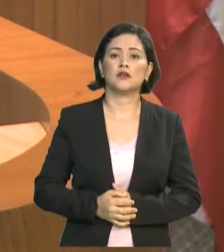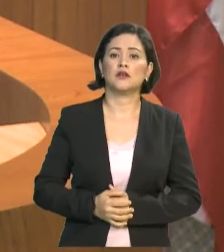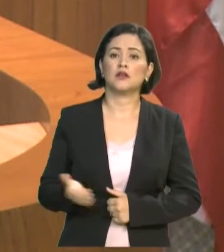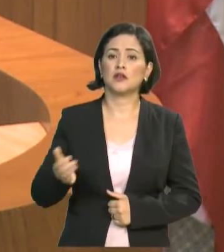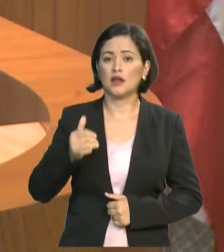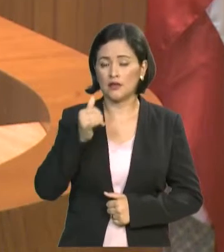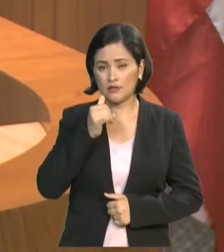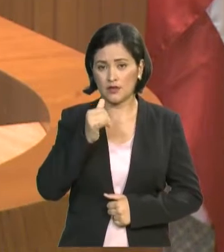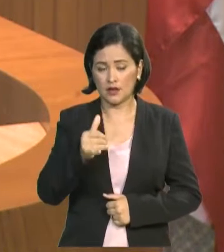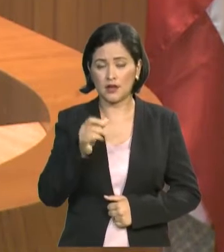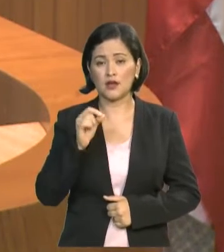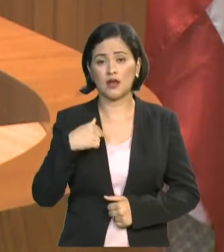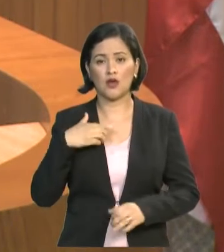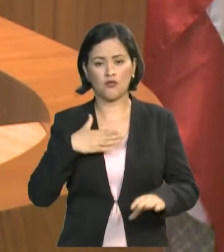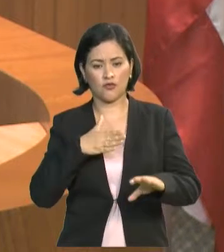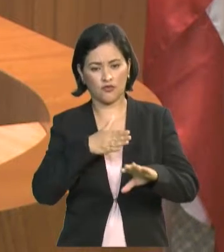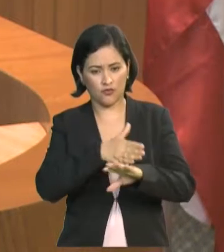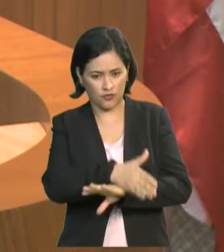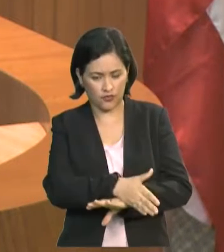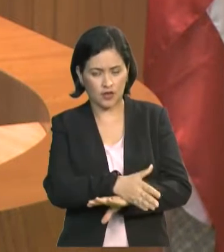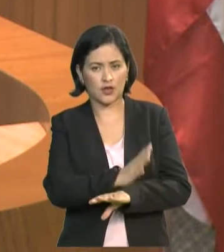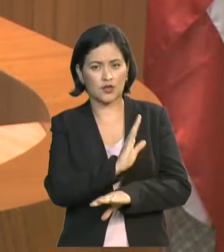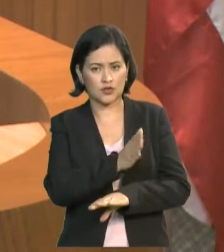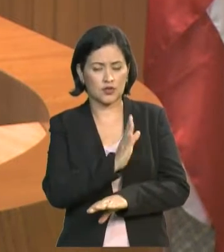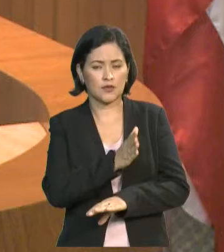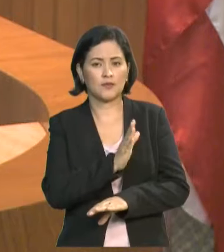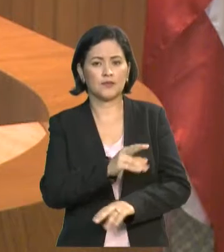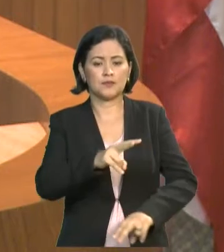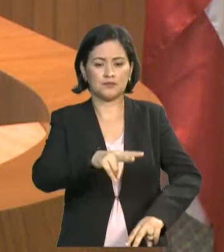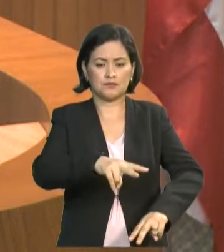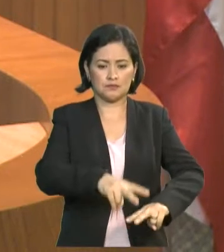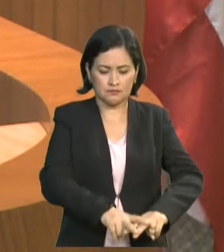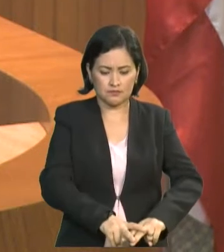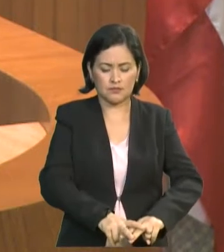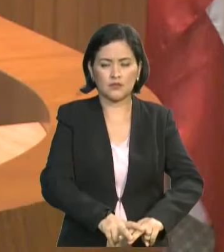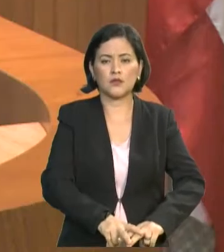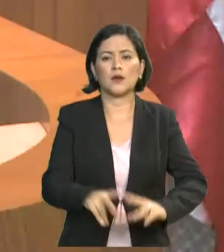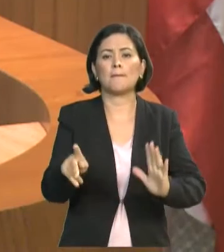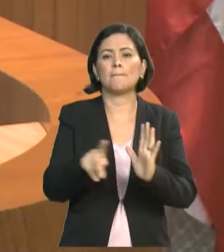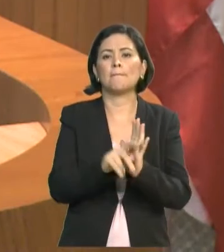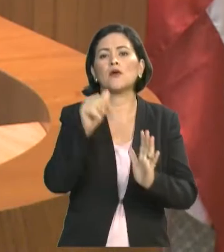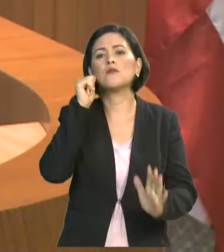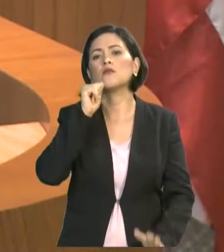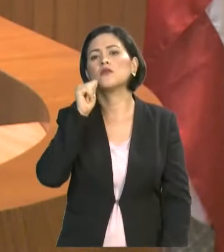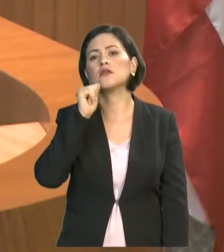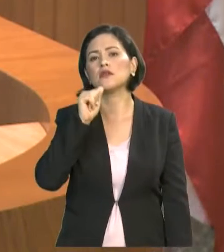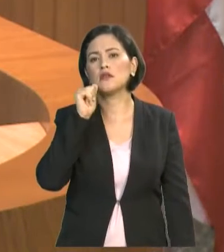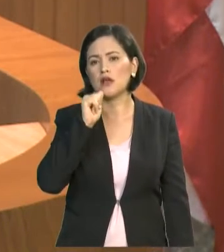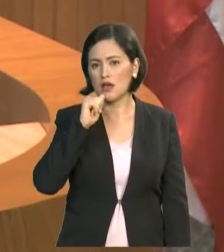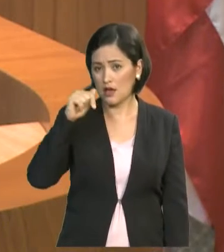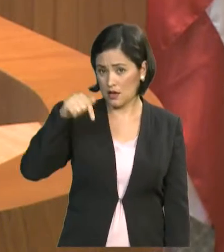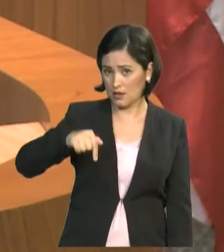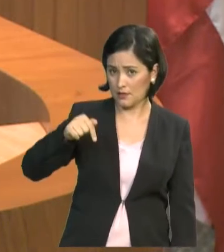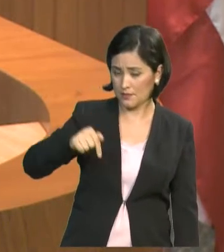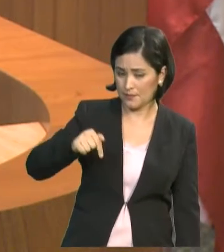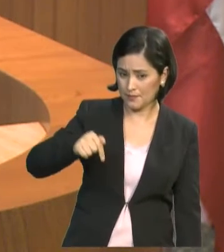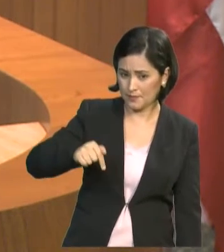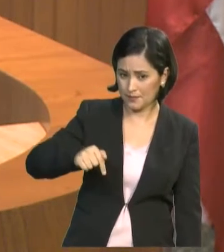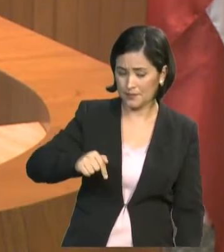que fiz à unidade prisional feminina aqui do nosso estado, para acompanhar